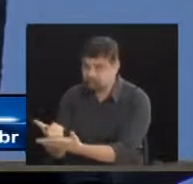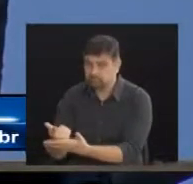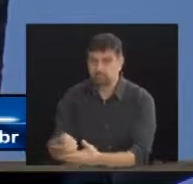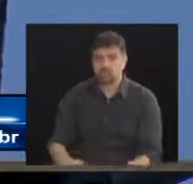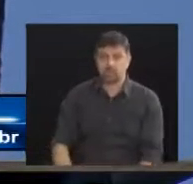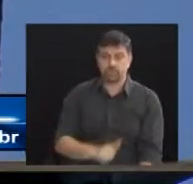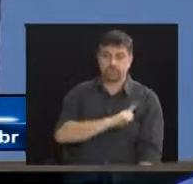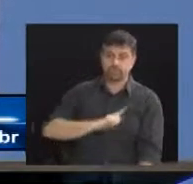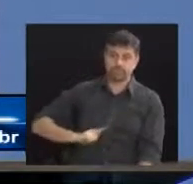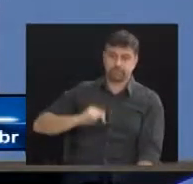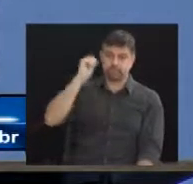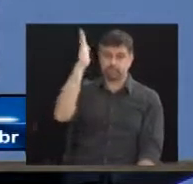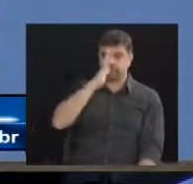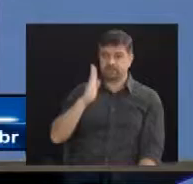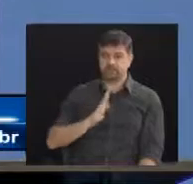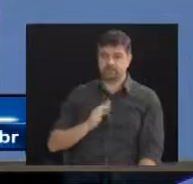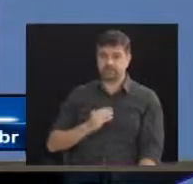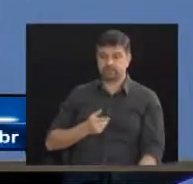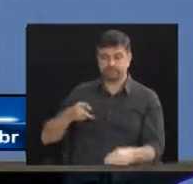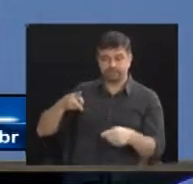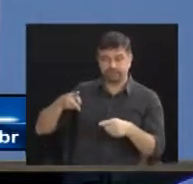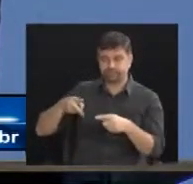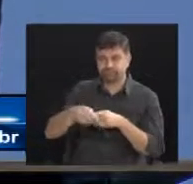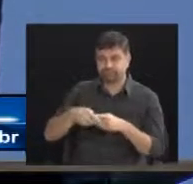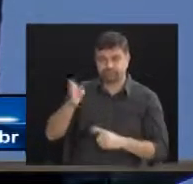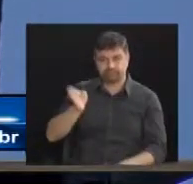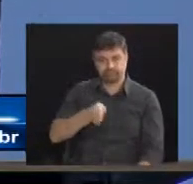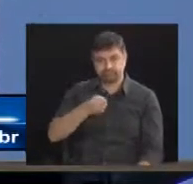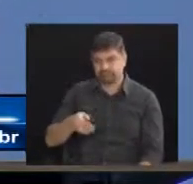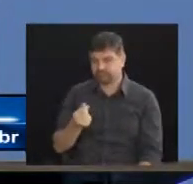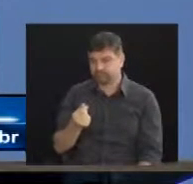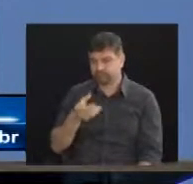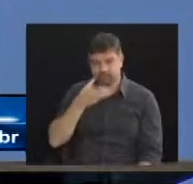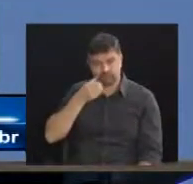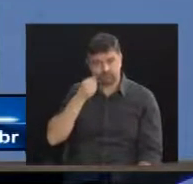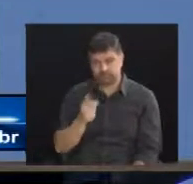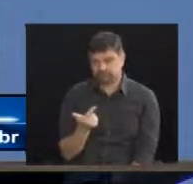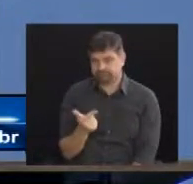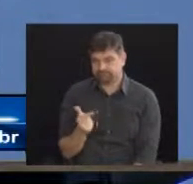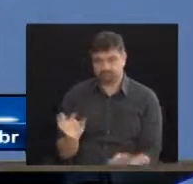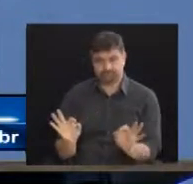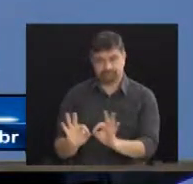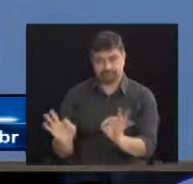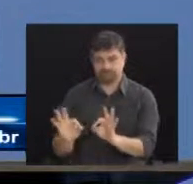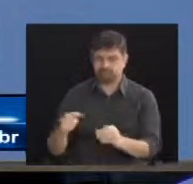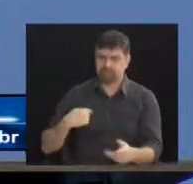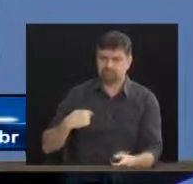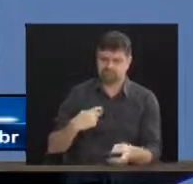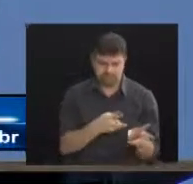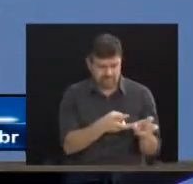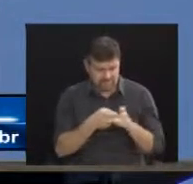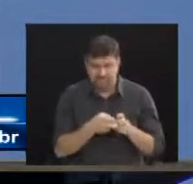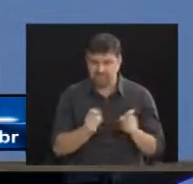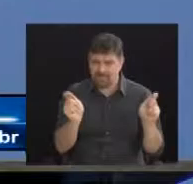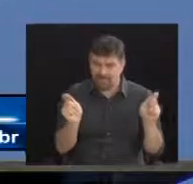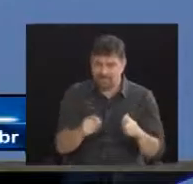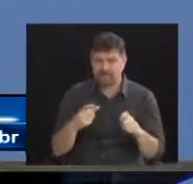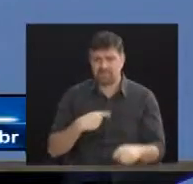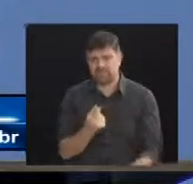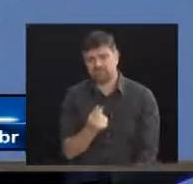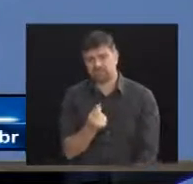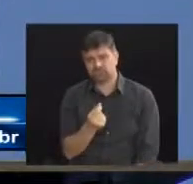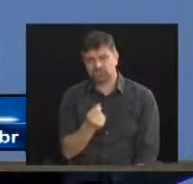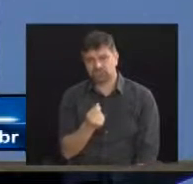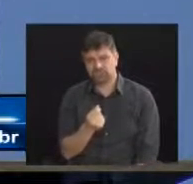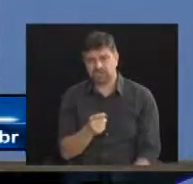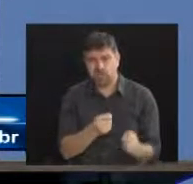tantas coisas, tantos outros itens para que seja cortados e, infelizmente, ele vai